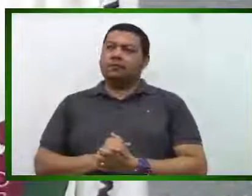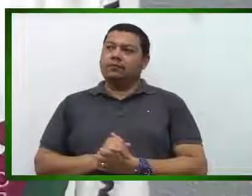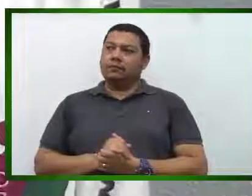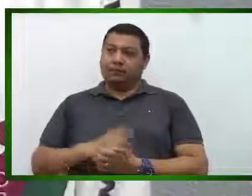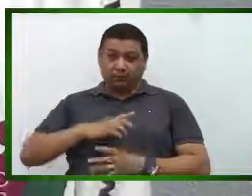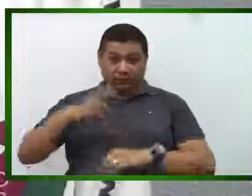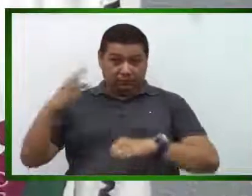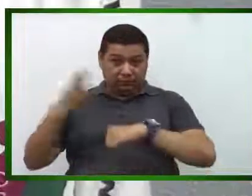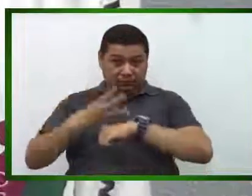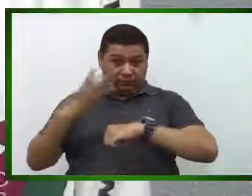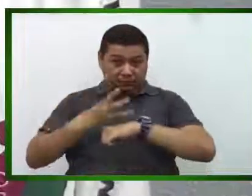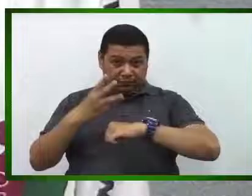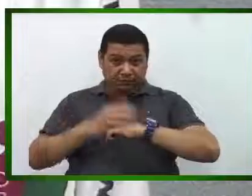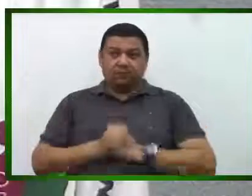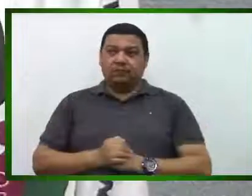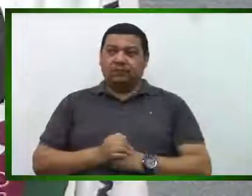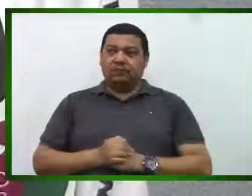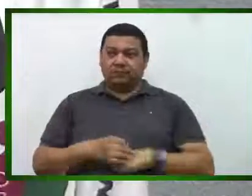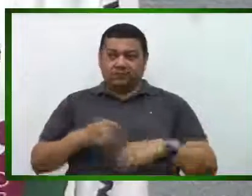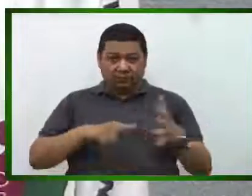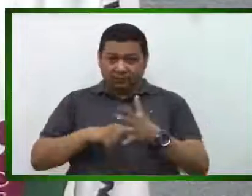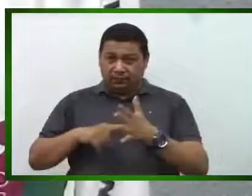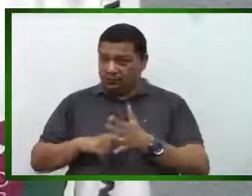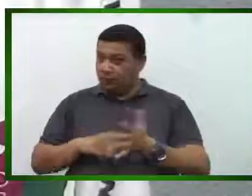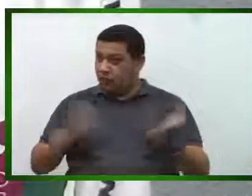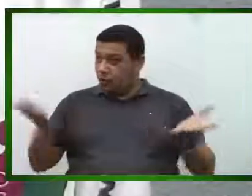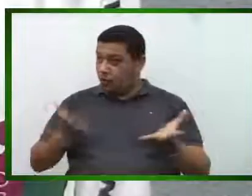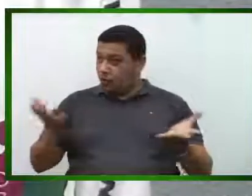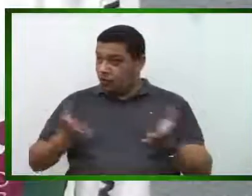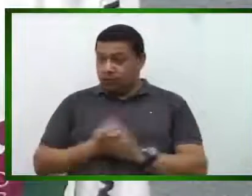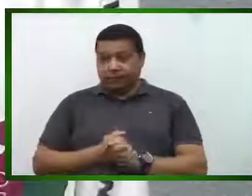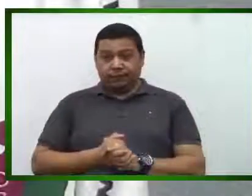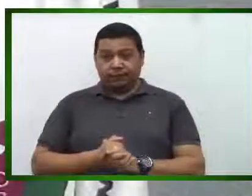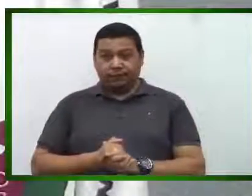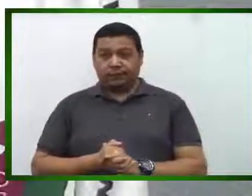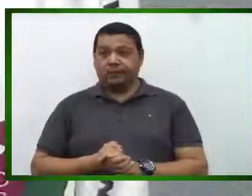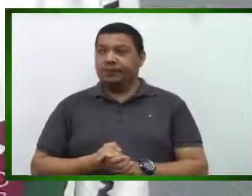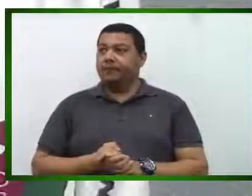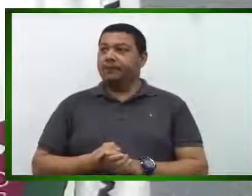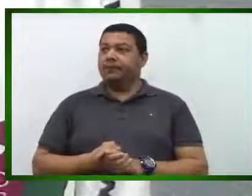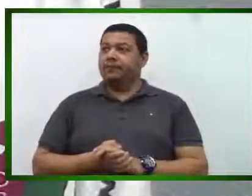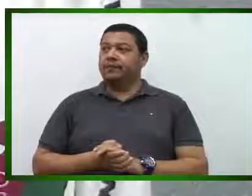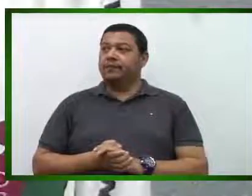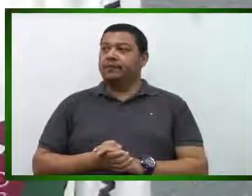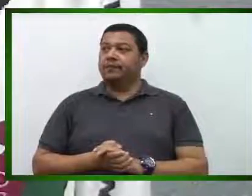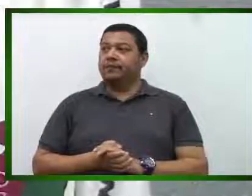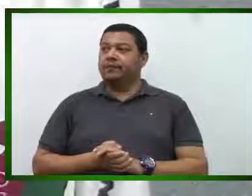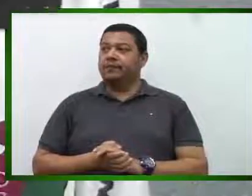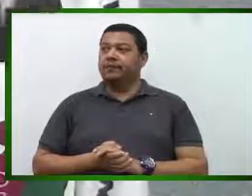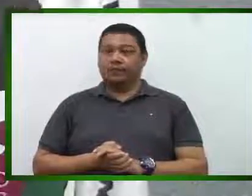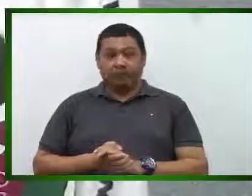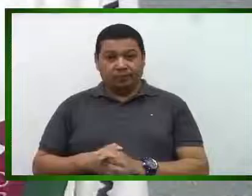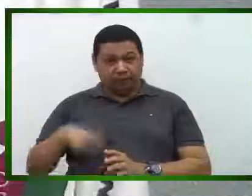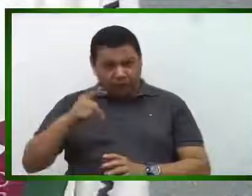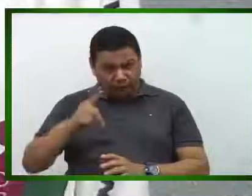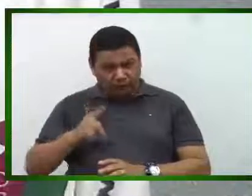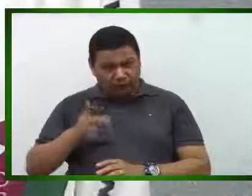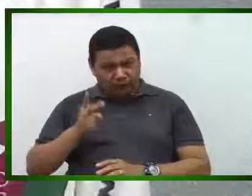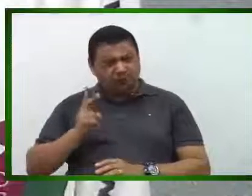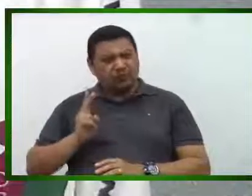de grupos de WhatsApp. Hoje, uma das formas que estão usando é: você ainda é